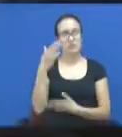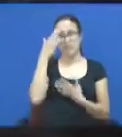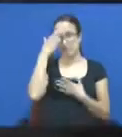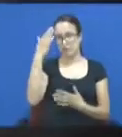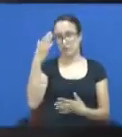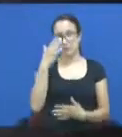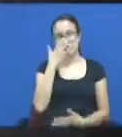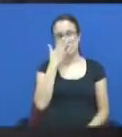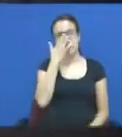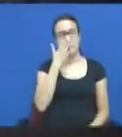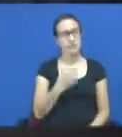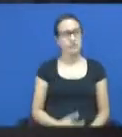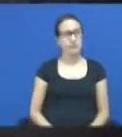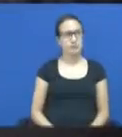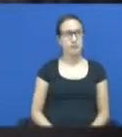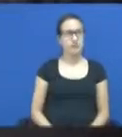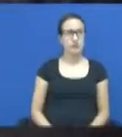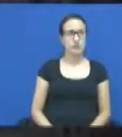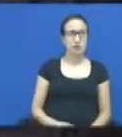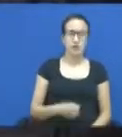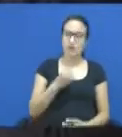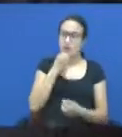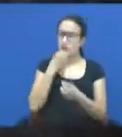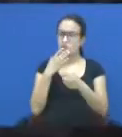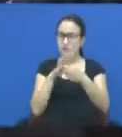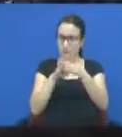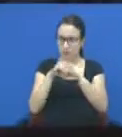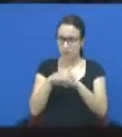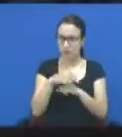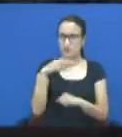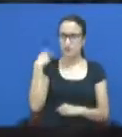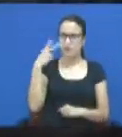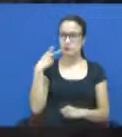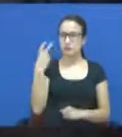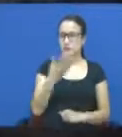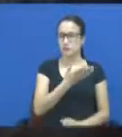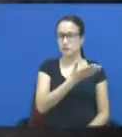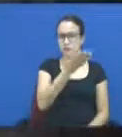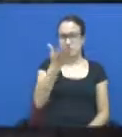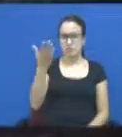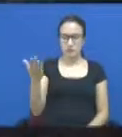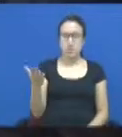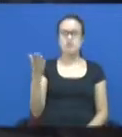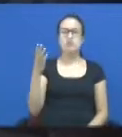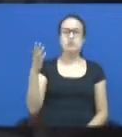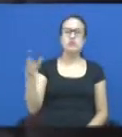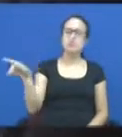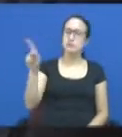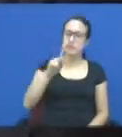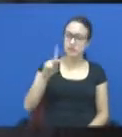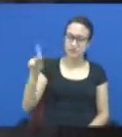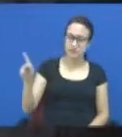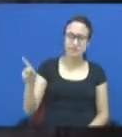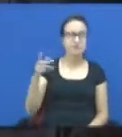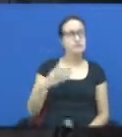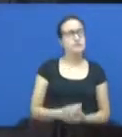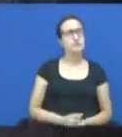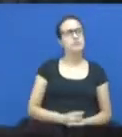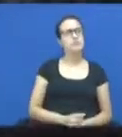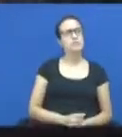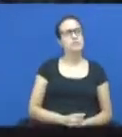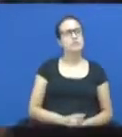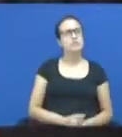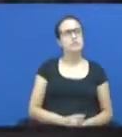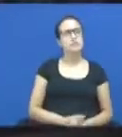Boa noite, muito estimados vereadores. Boa noite, presidente. É um enorme privilégio poder me dirigir